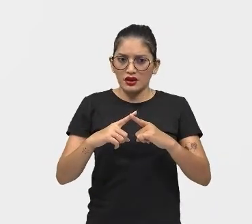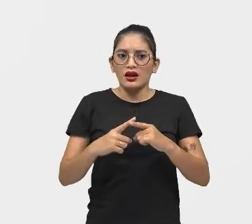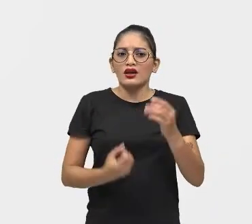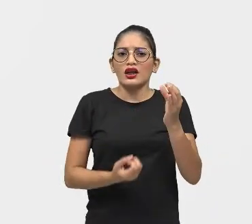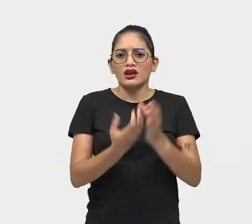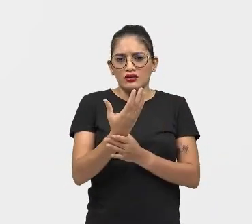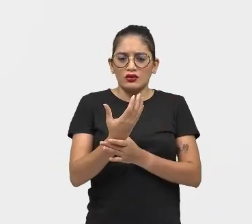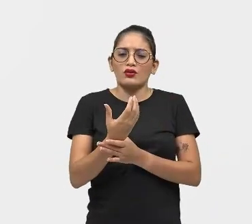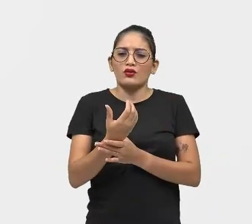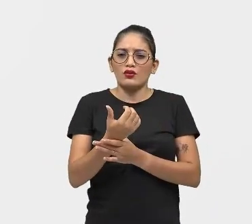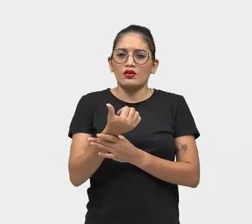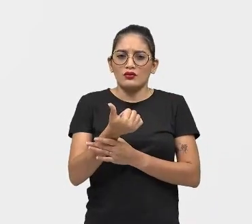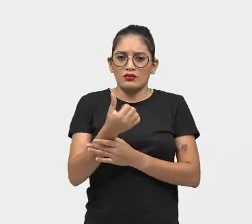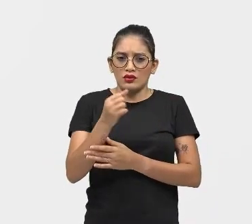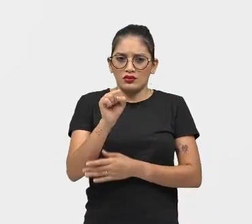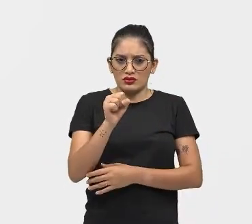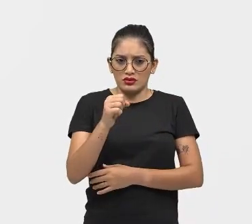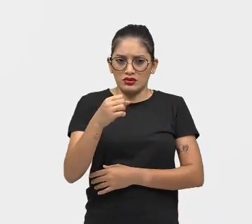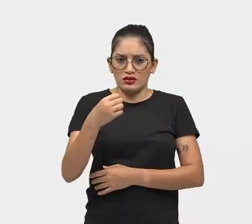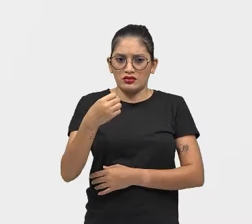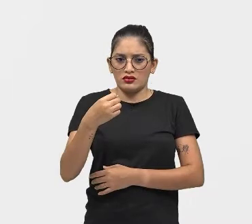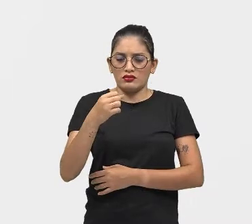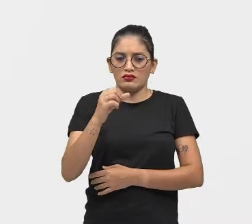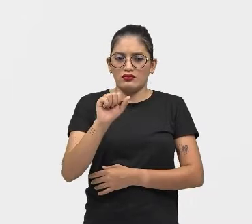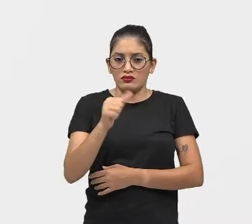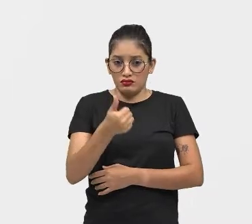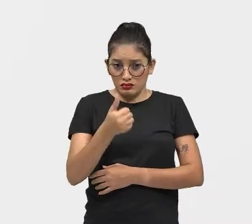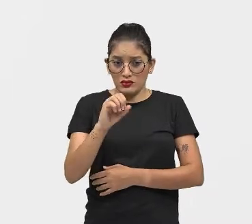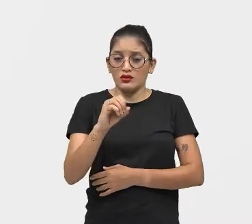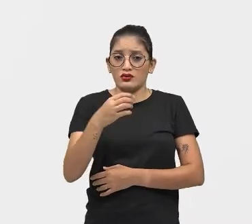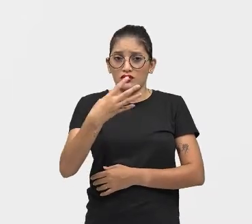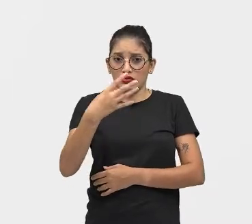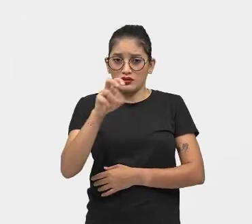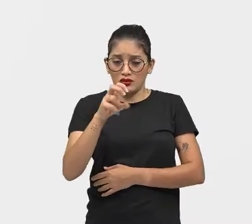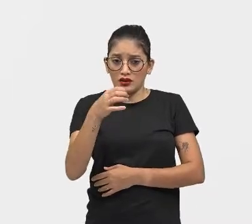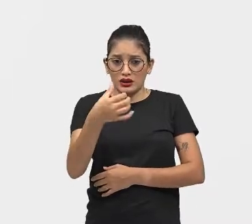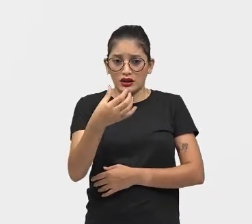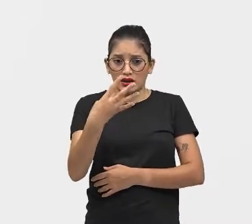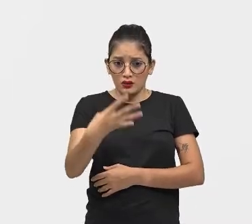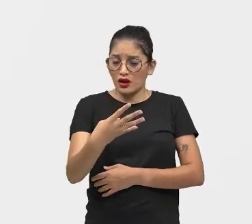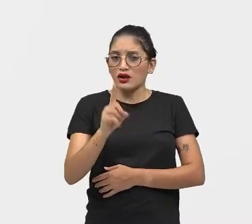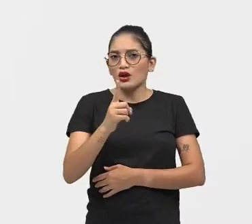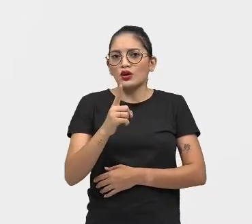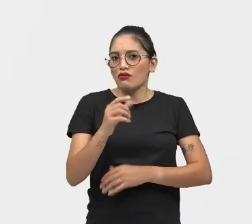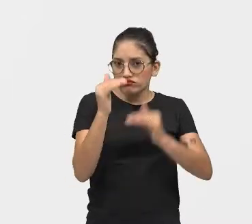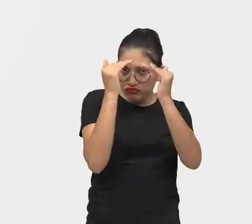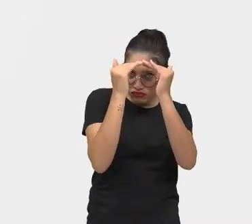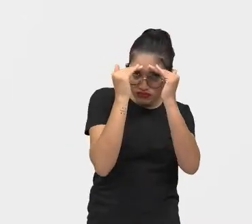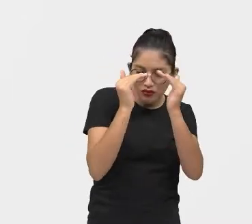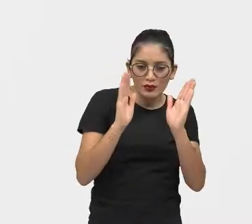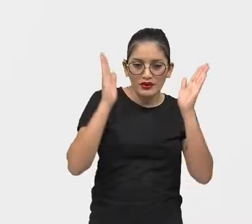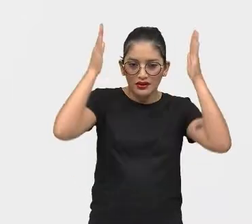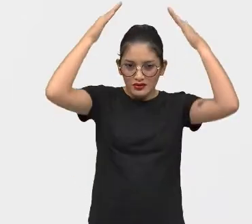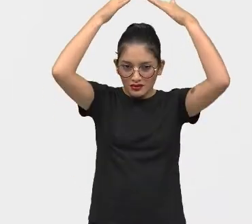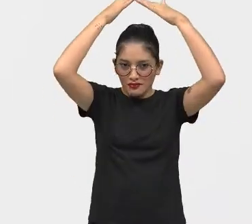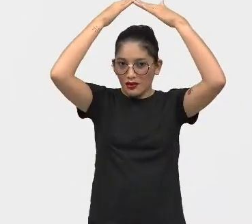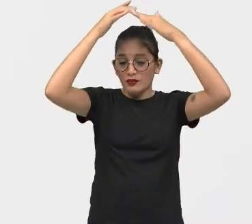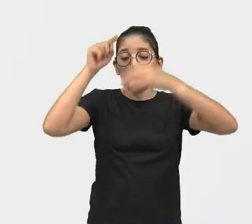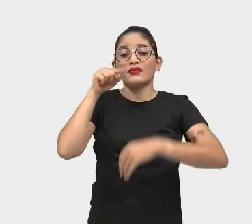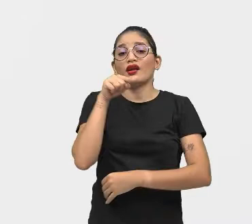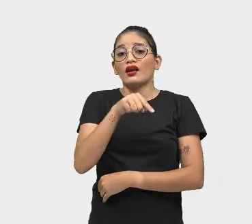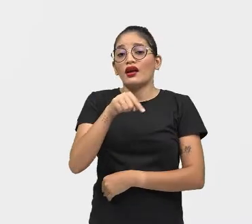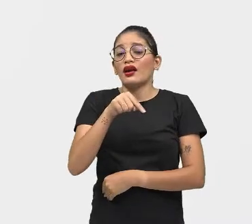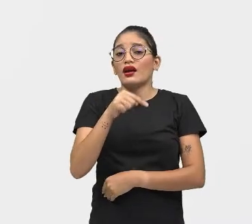1054 em Constantinopla. Ela não segue o Papa, não obedece ao Papa. Ela